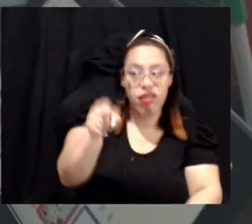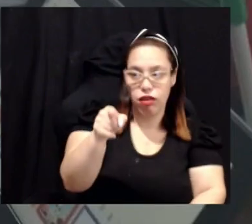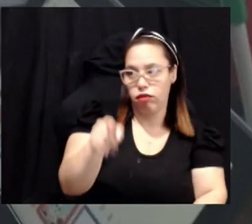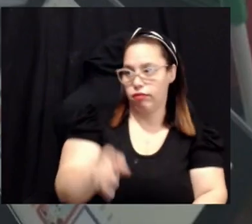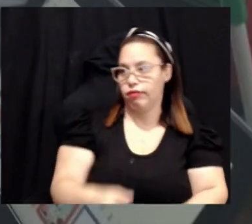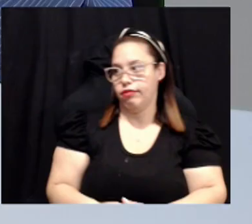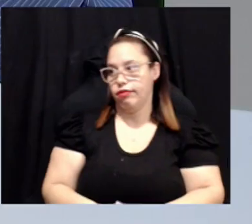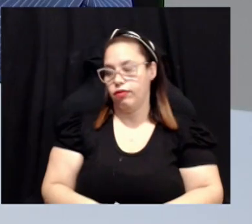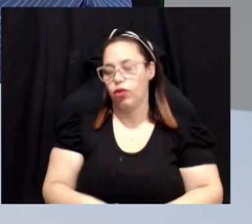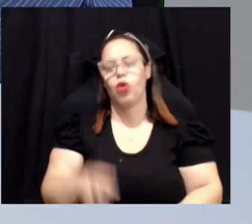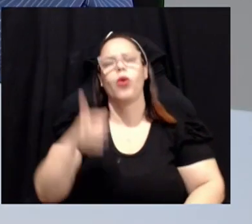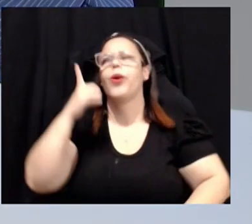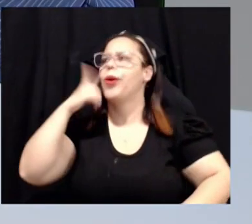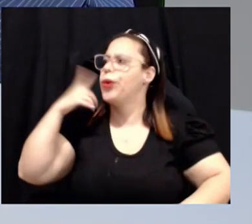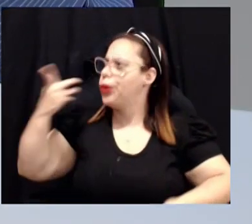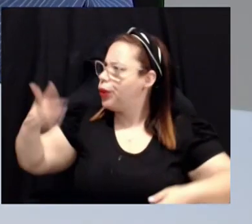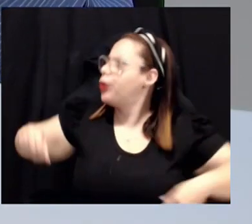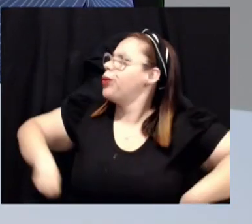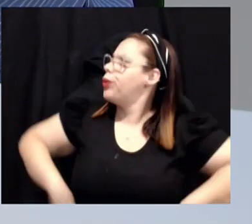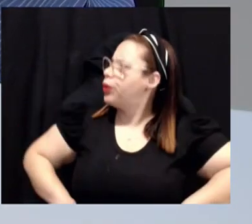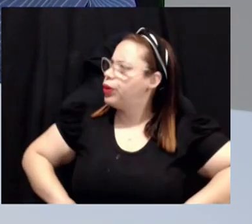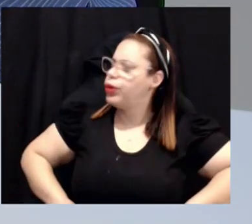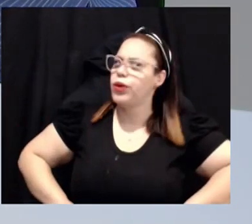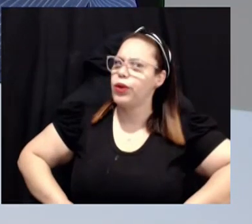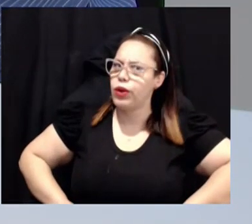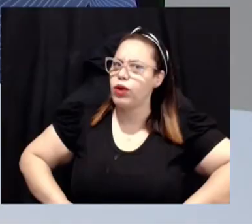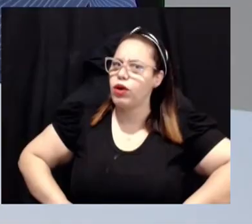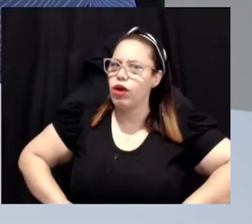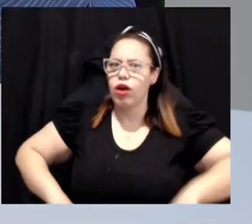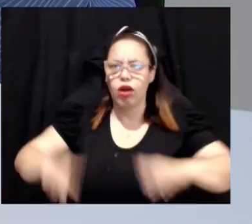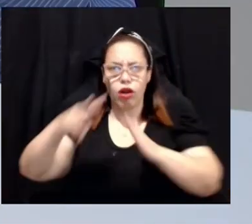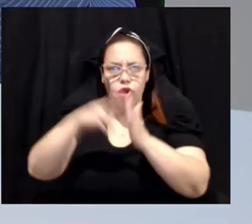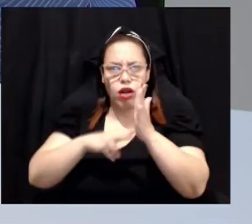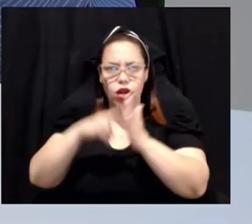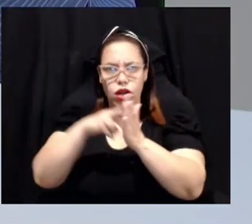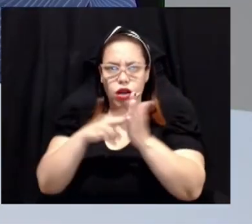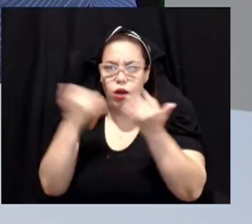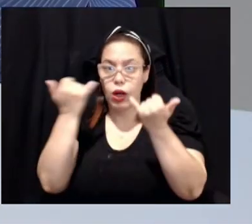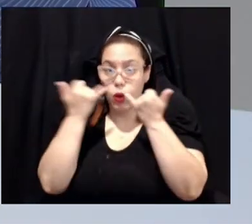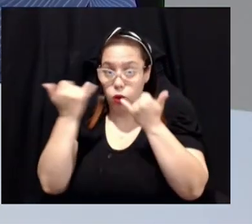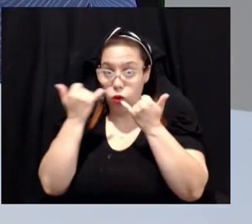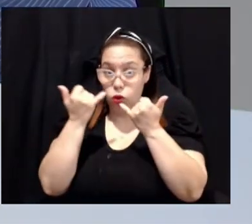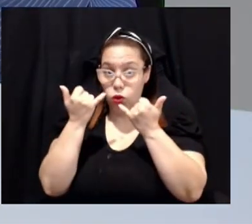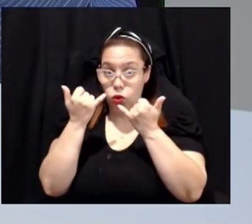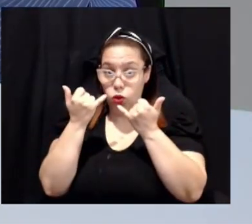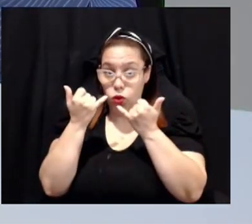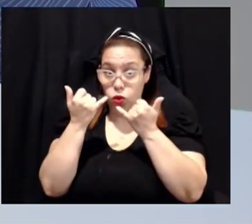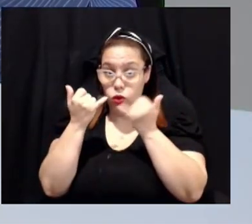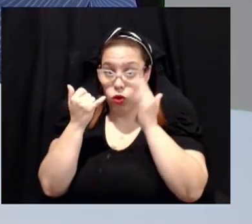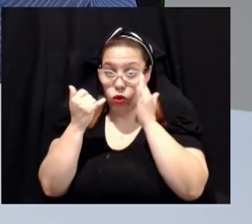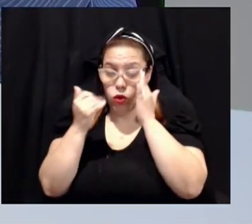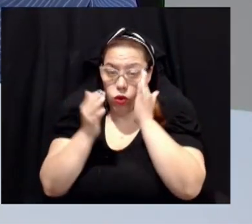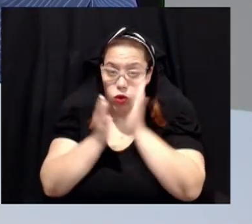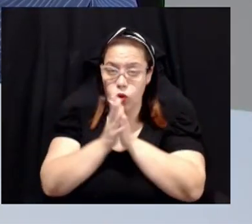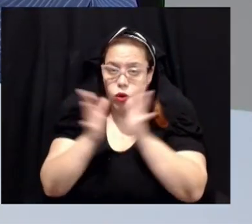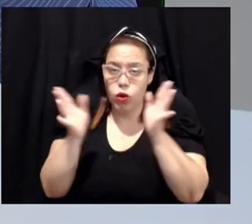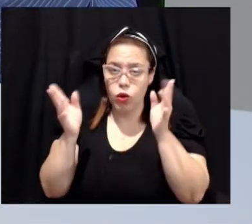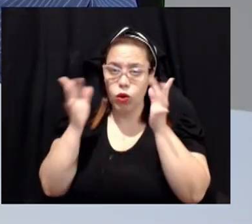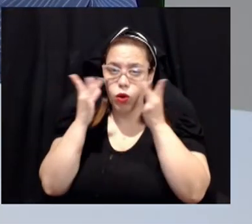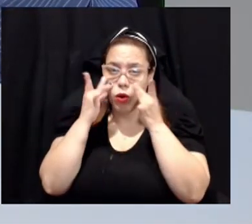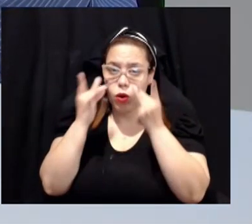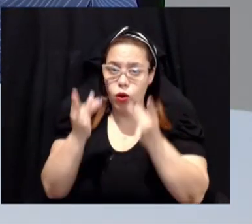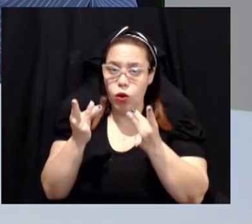só, eu estou inclusive dando uma olhadinha aqui nas informações no release que eu tenho e algo me chamou a atenção. Olha só, é